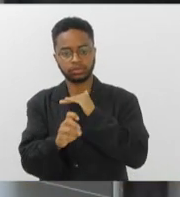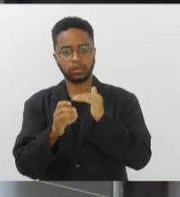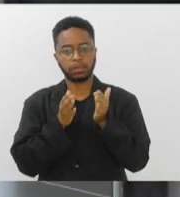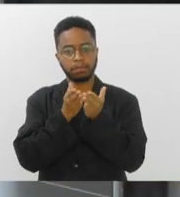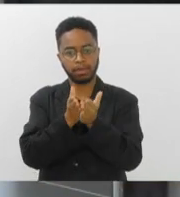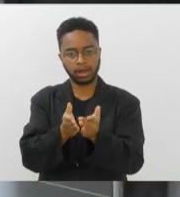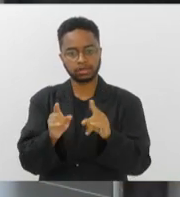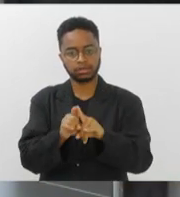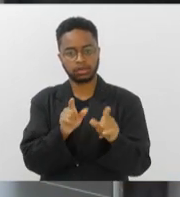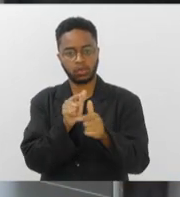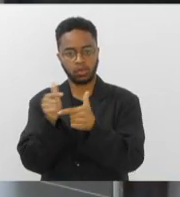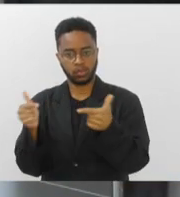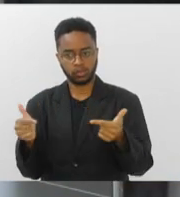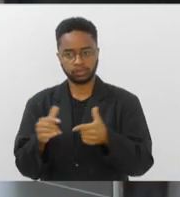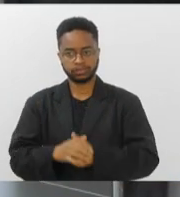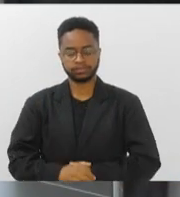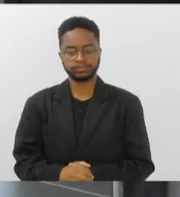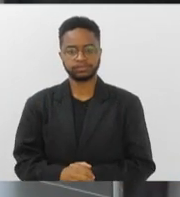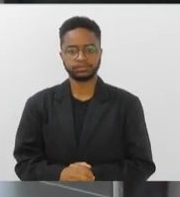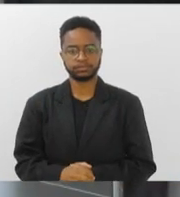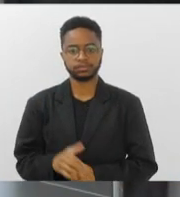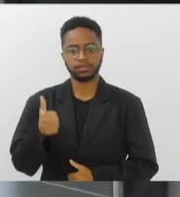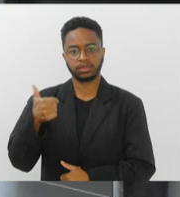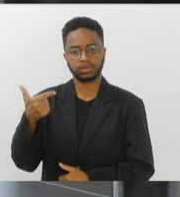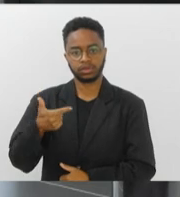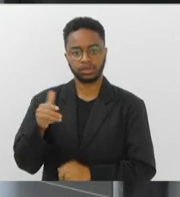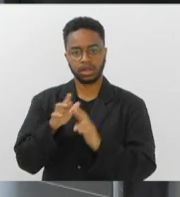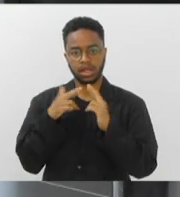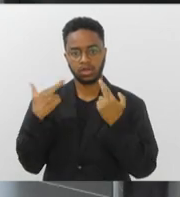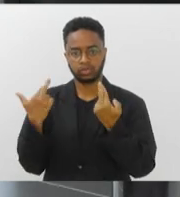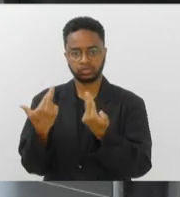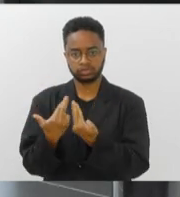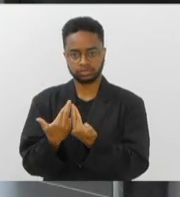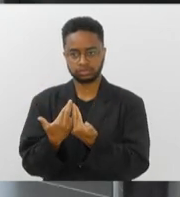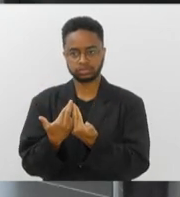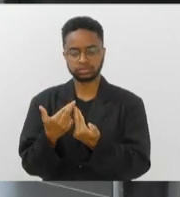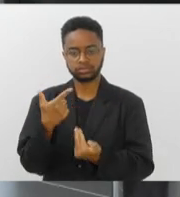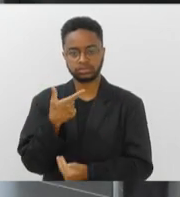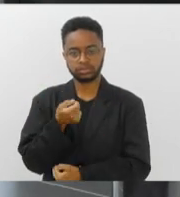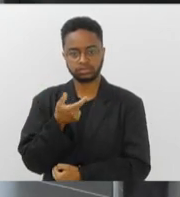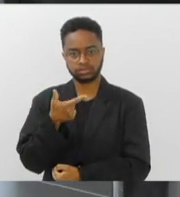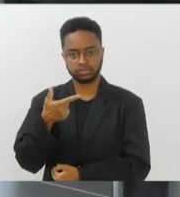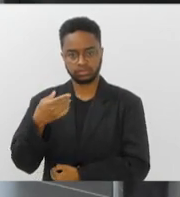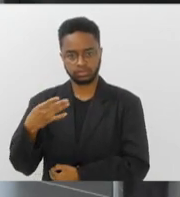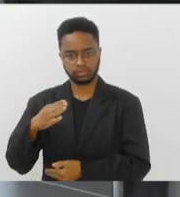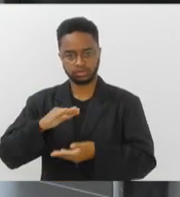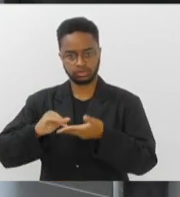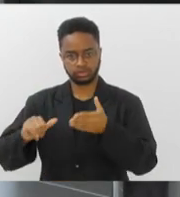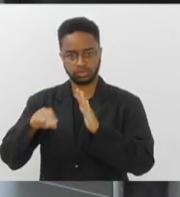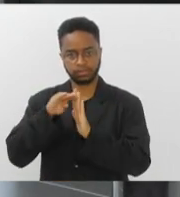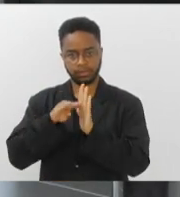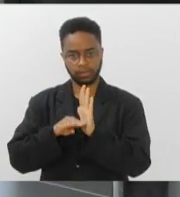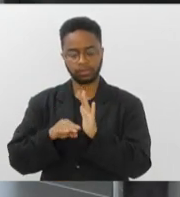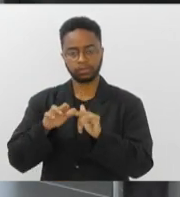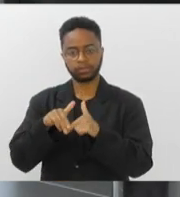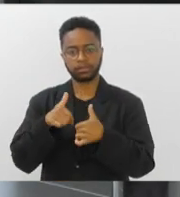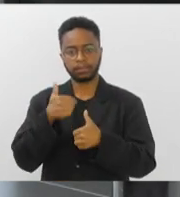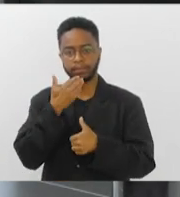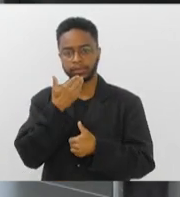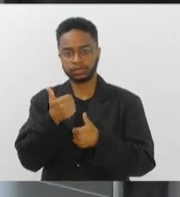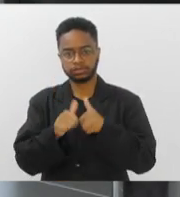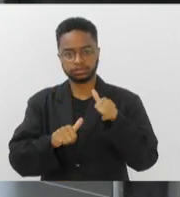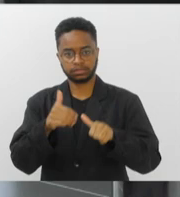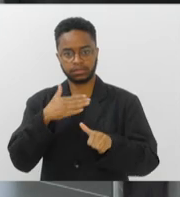Eu, na verdade, na 12ª reunião ordinária de 2024, ele saiu com pedido de vista para o